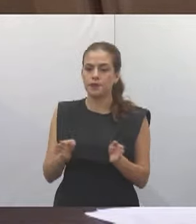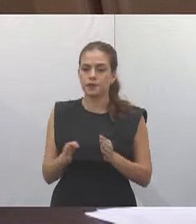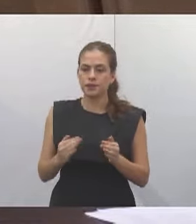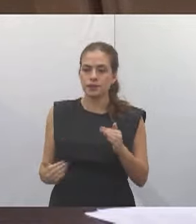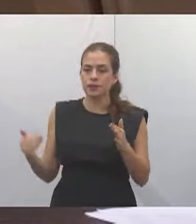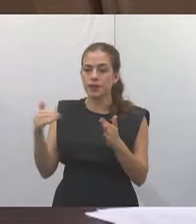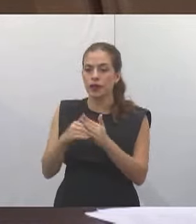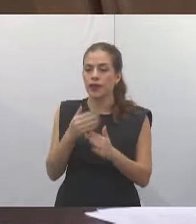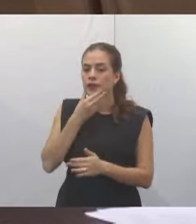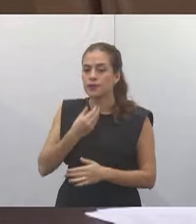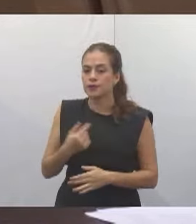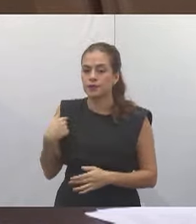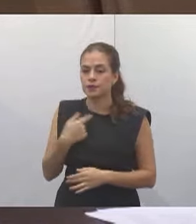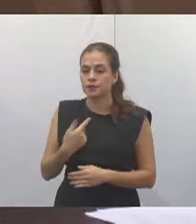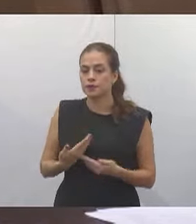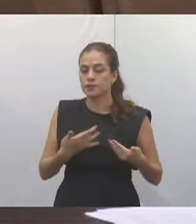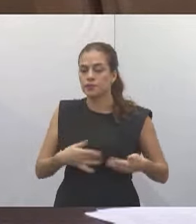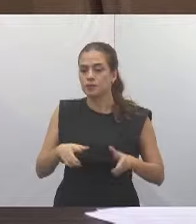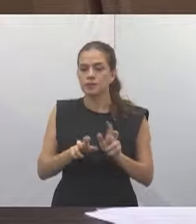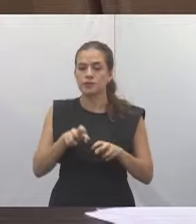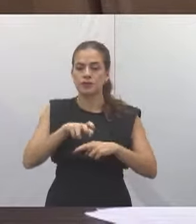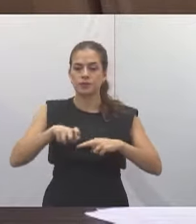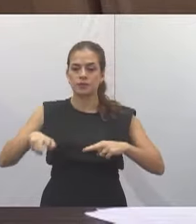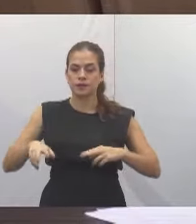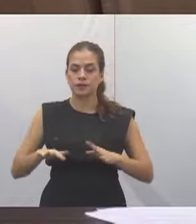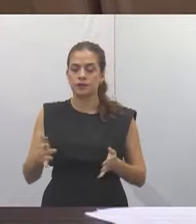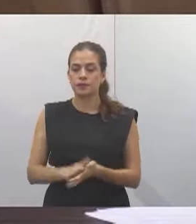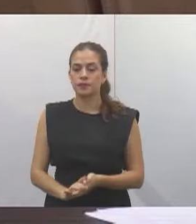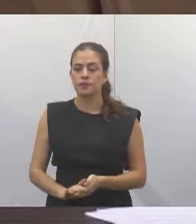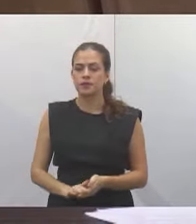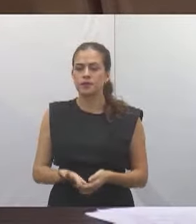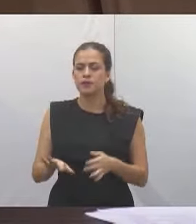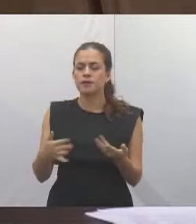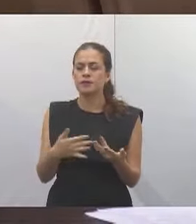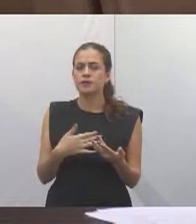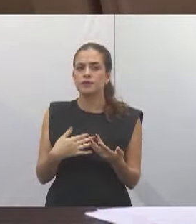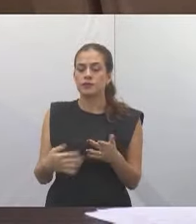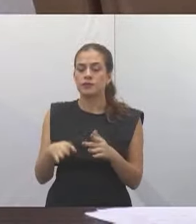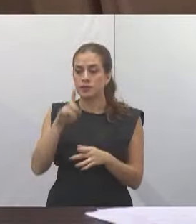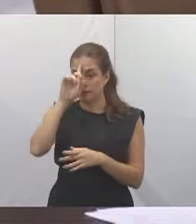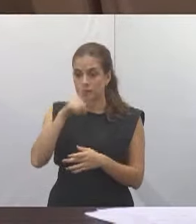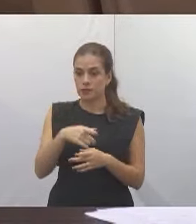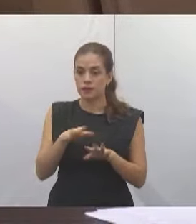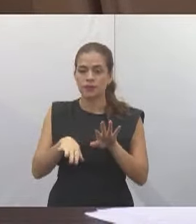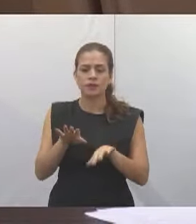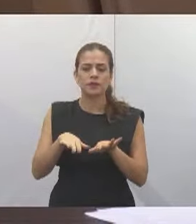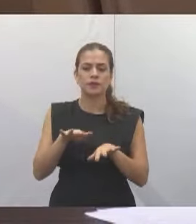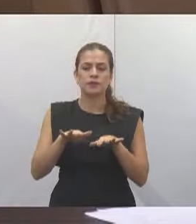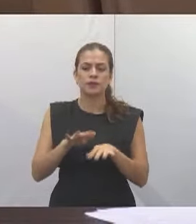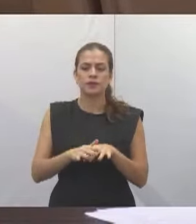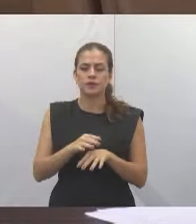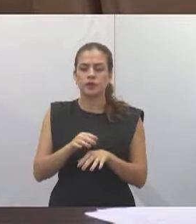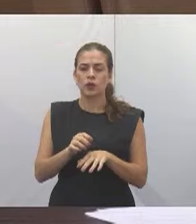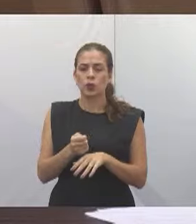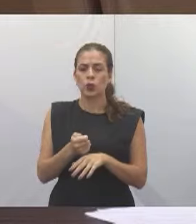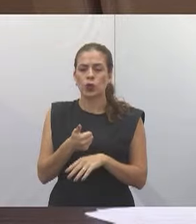na cadeira. E foi mandado em torno de